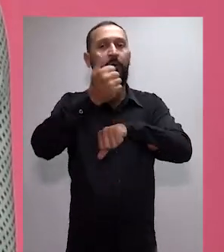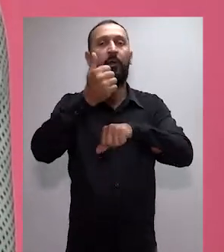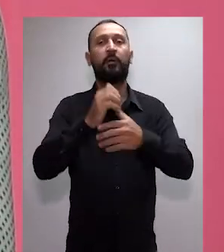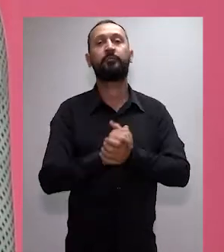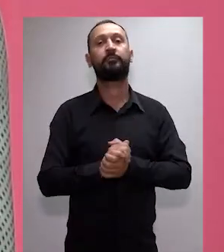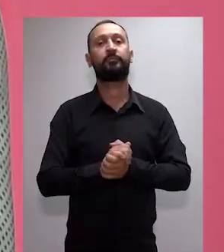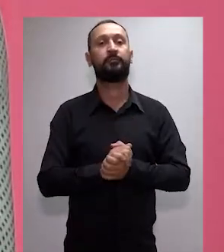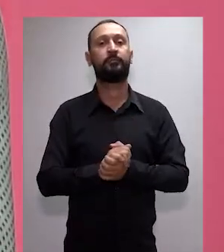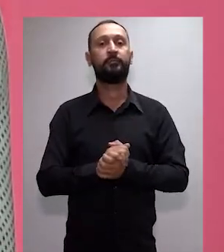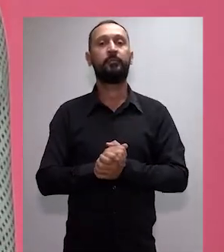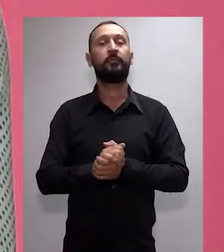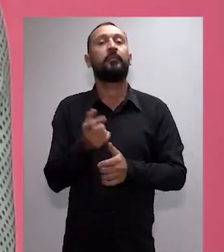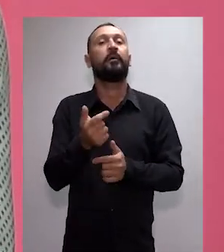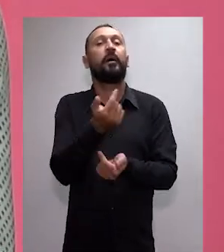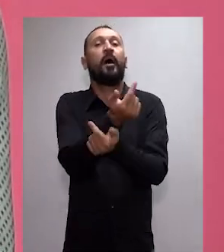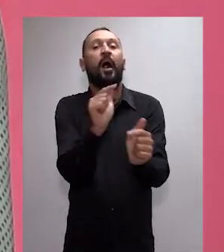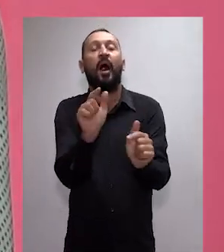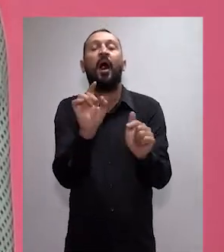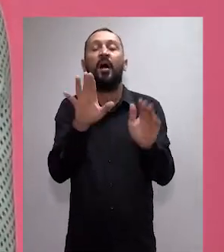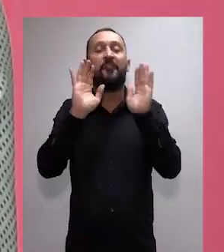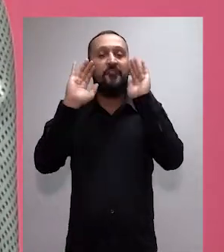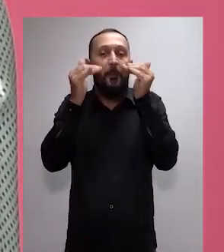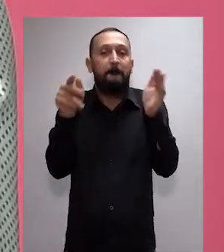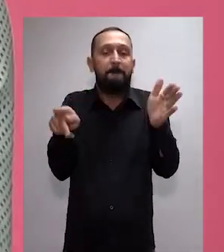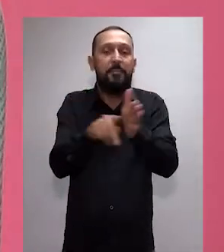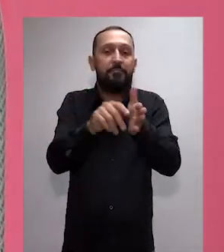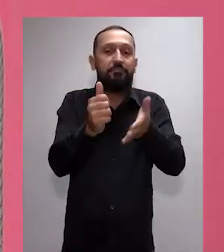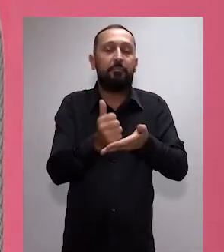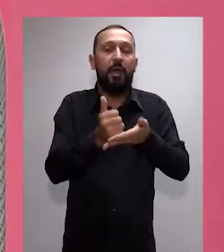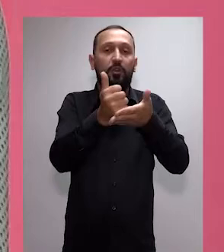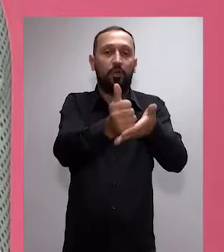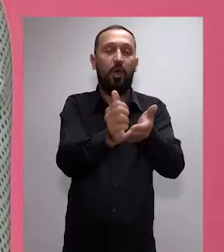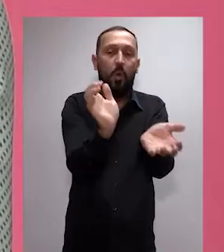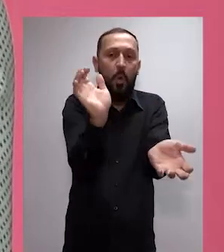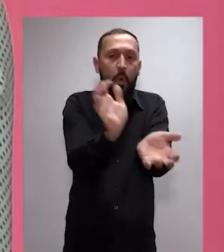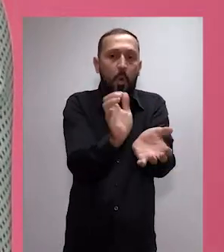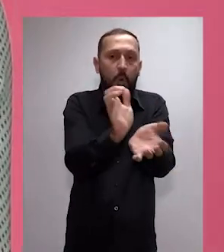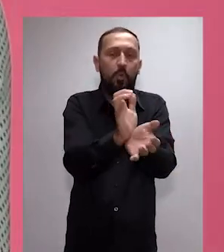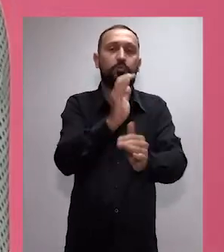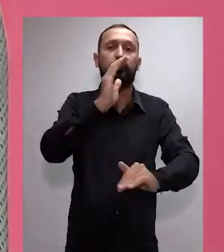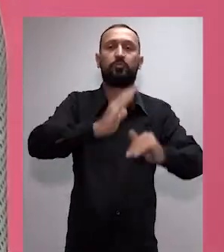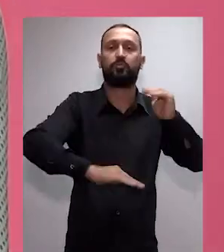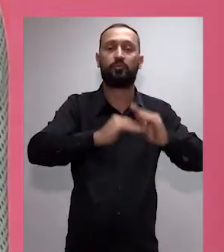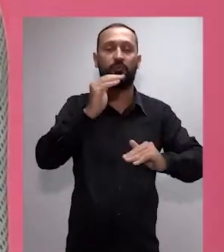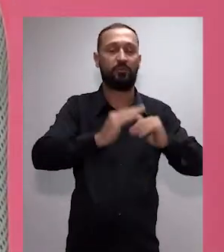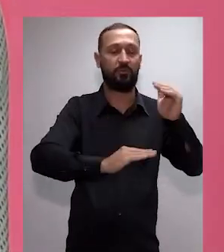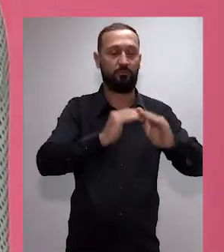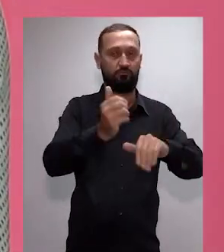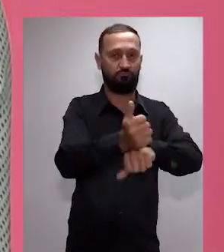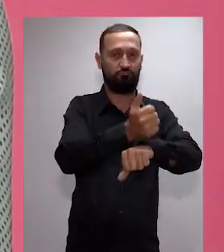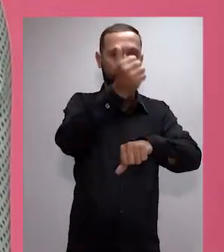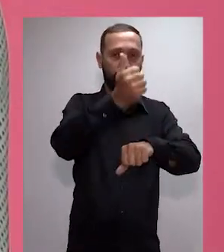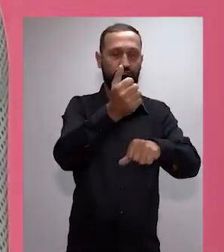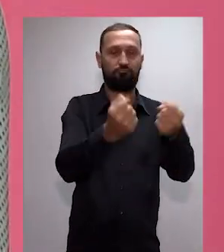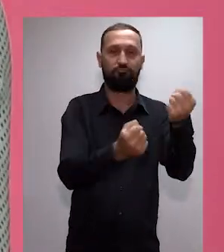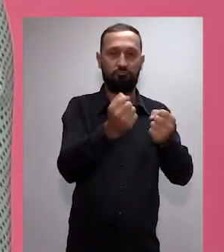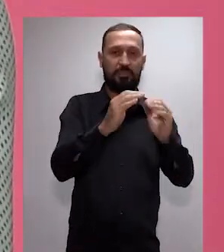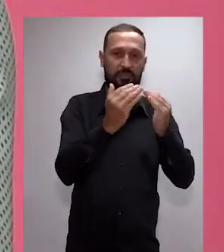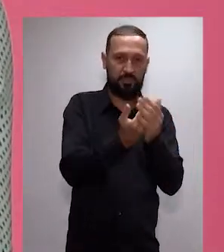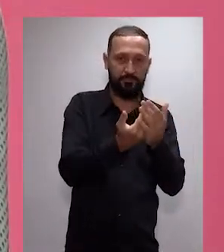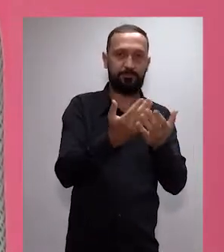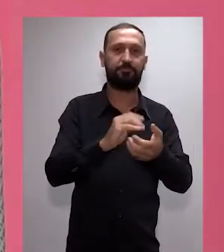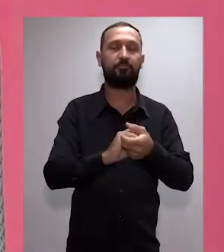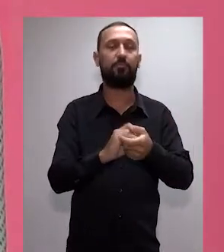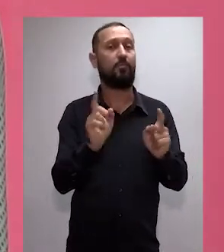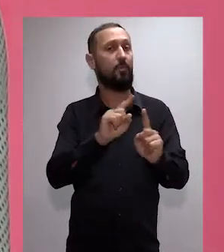profissionalizantes. E ele não tem somente aquele papel de beneficiar a categoria de autoescola. E o nosso objetivo